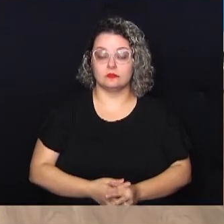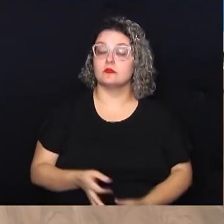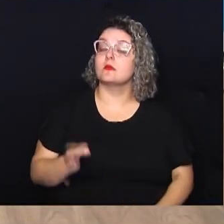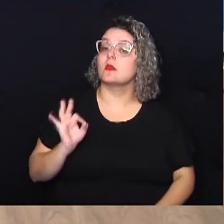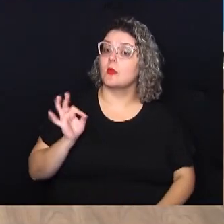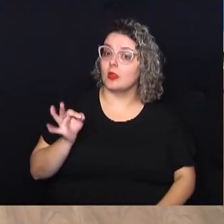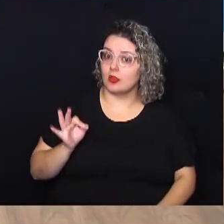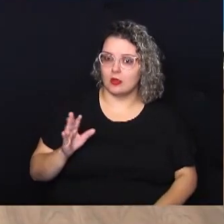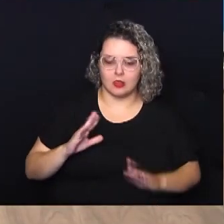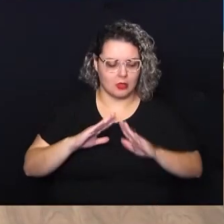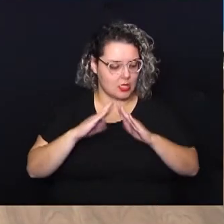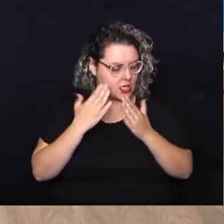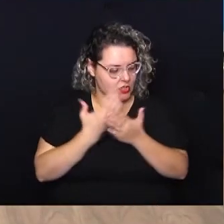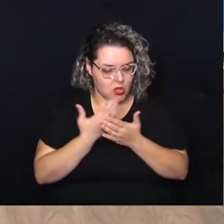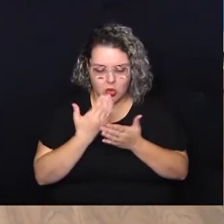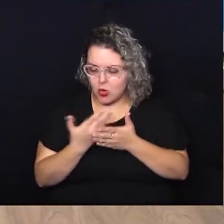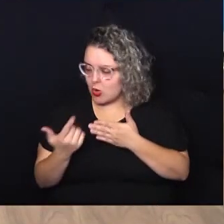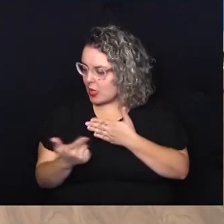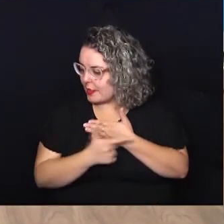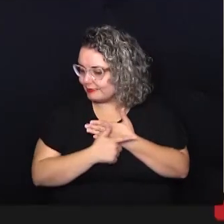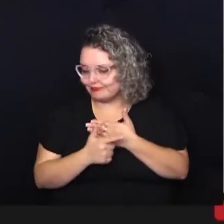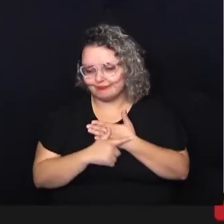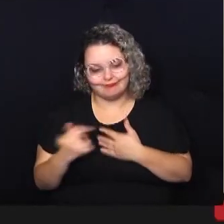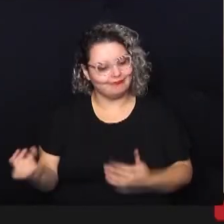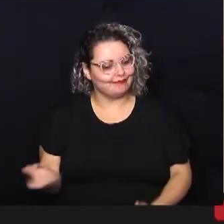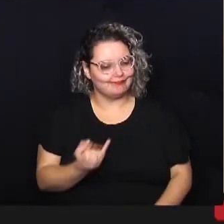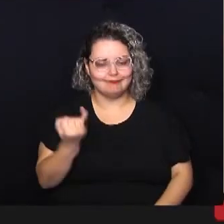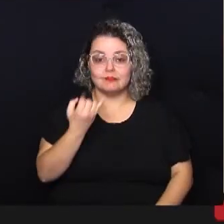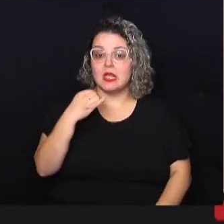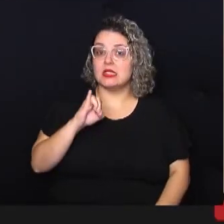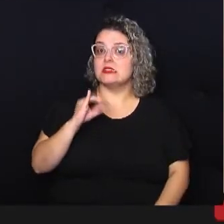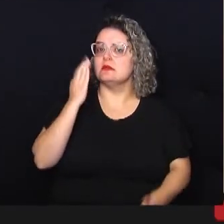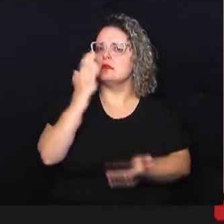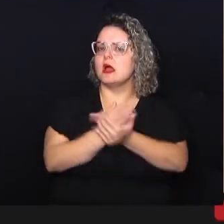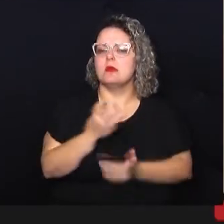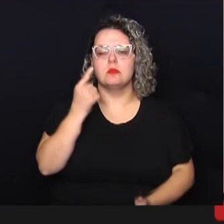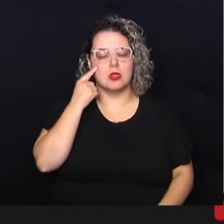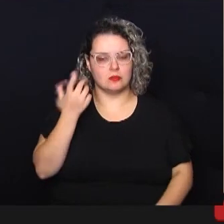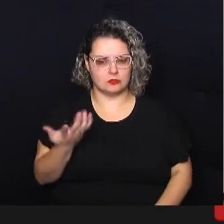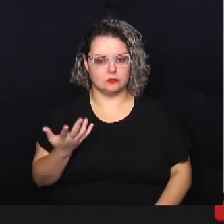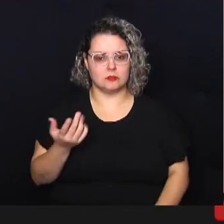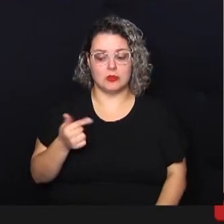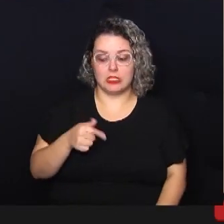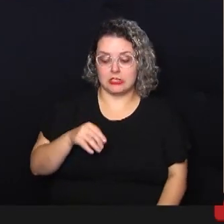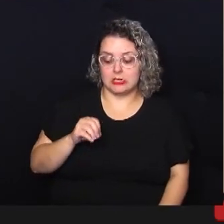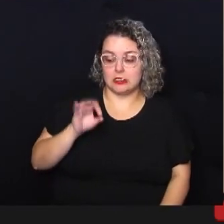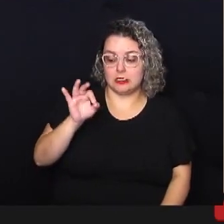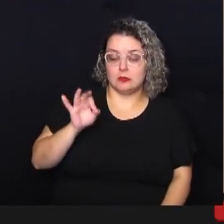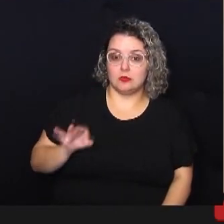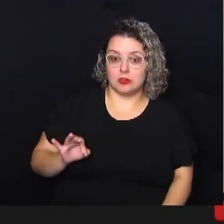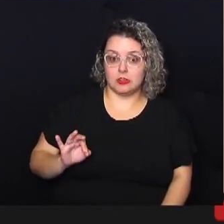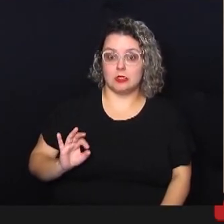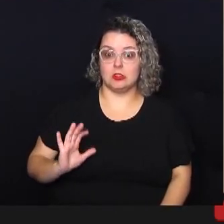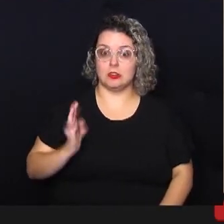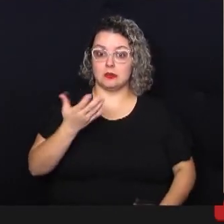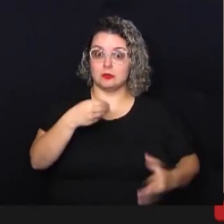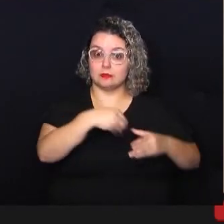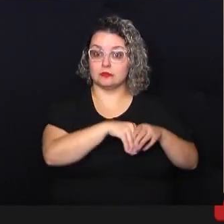Gente, a escola é um papel fundamental. Se você parar para pensar, mais ou menos 70% dos casos acontecem em